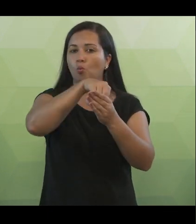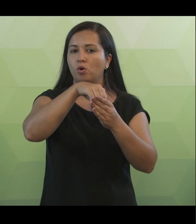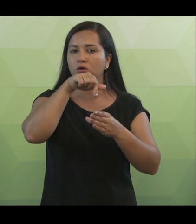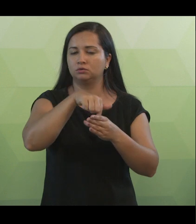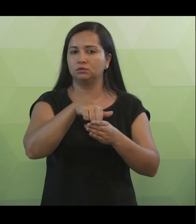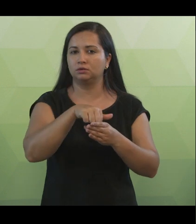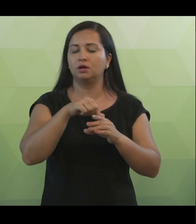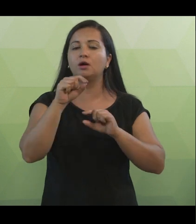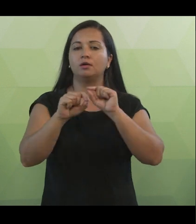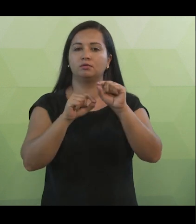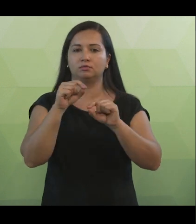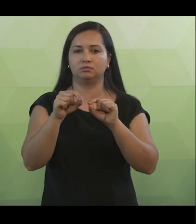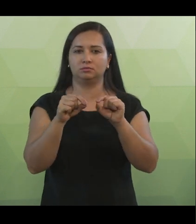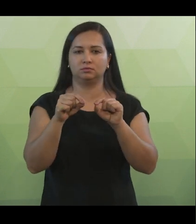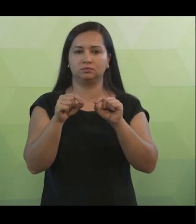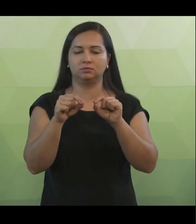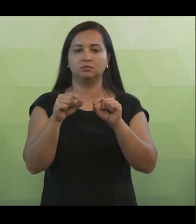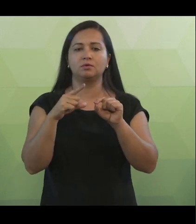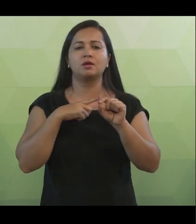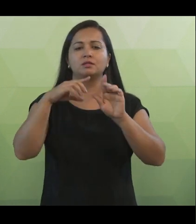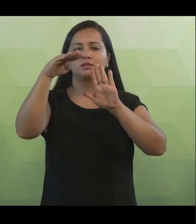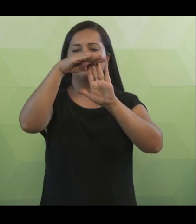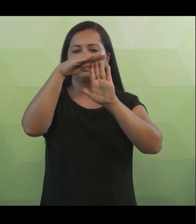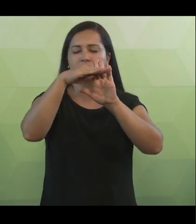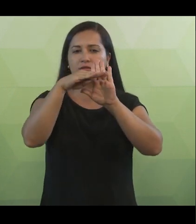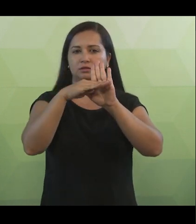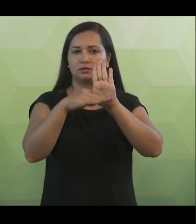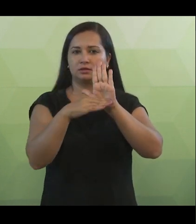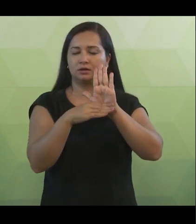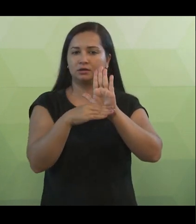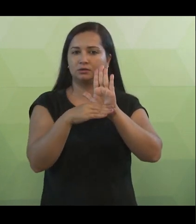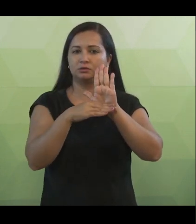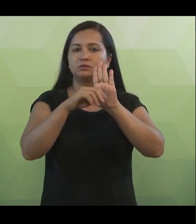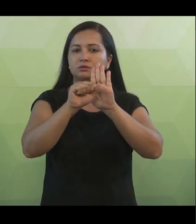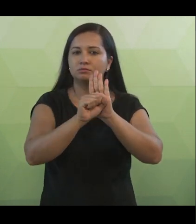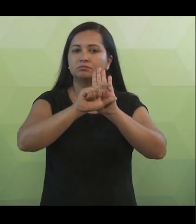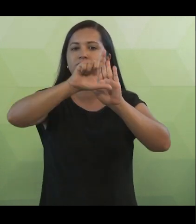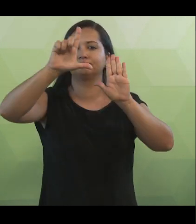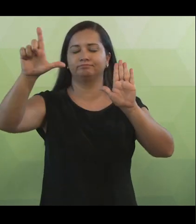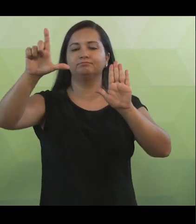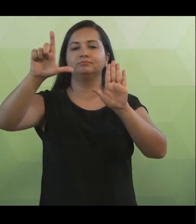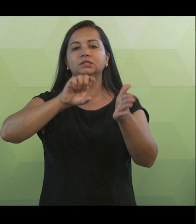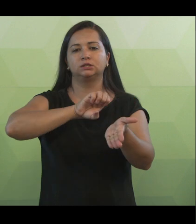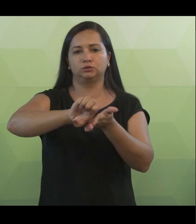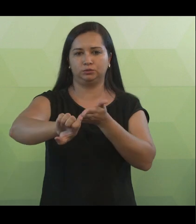o evento que passa os dados para o modal e chama a função de exclusão.